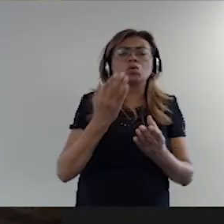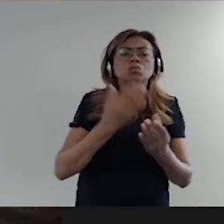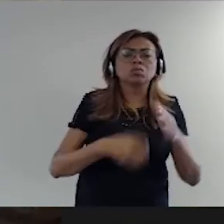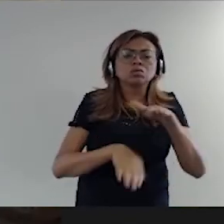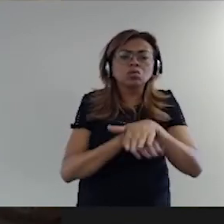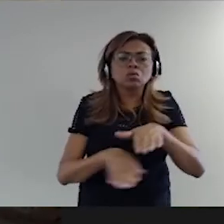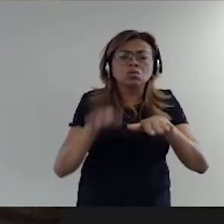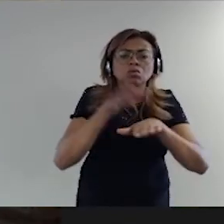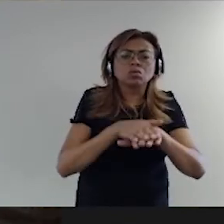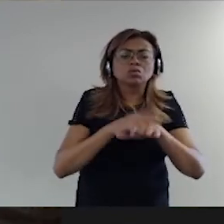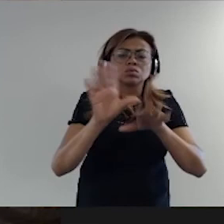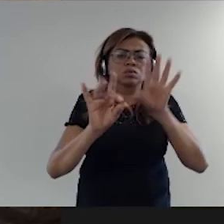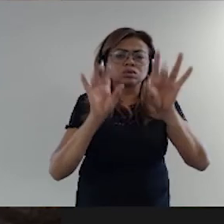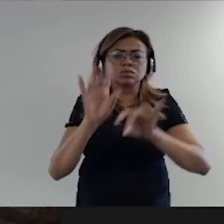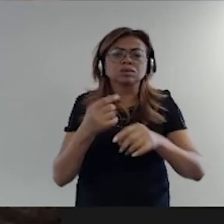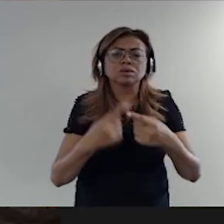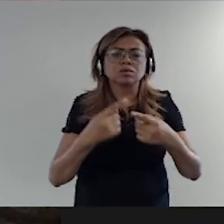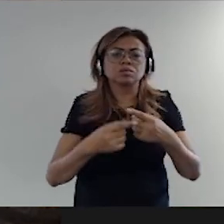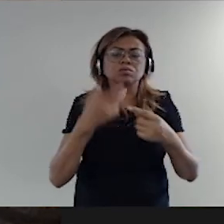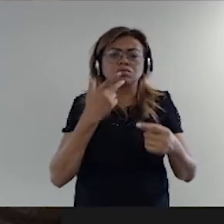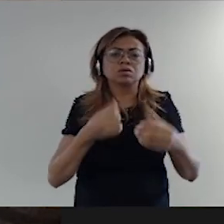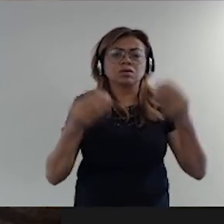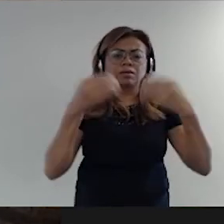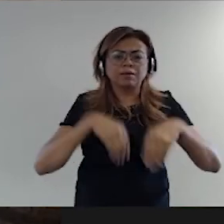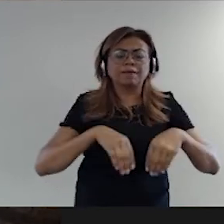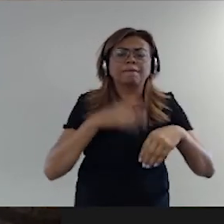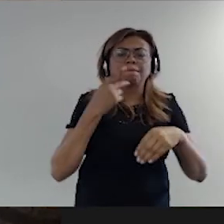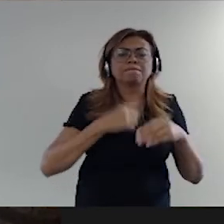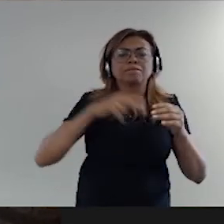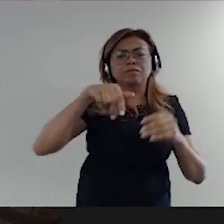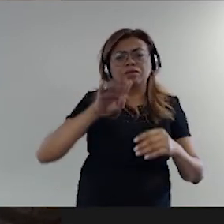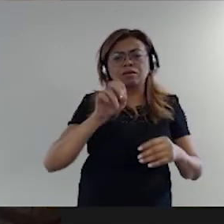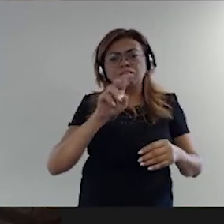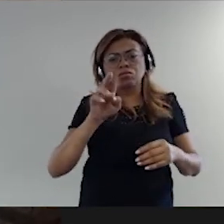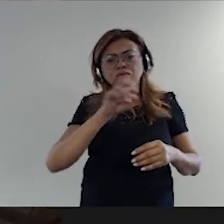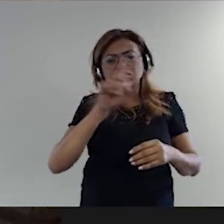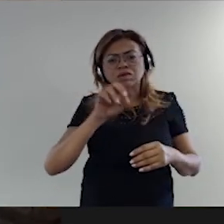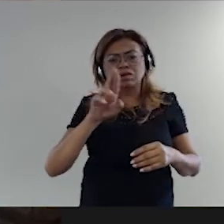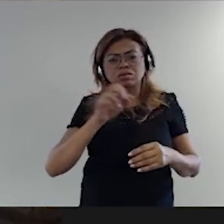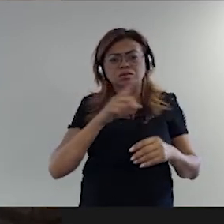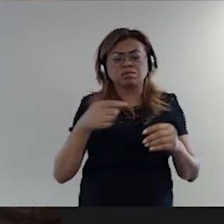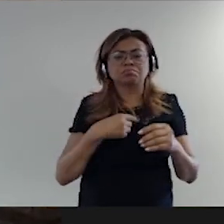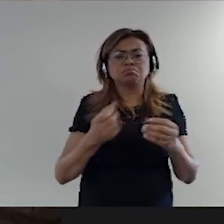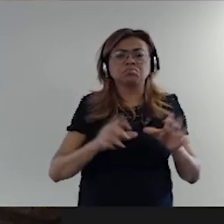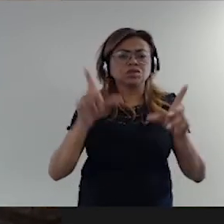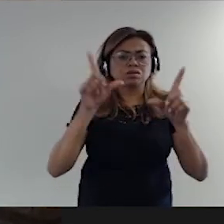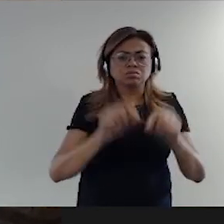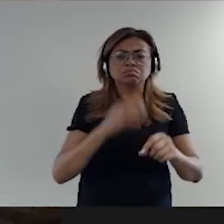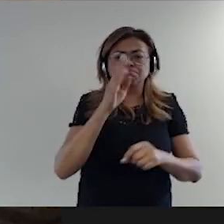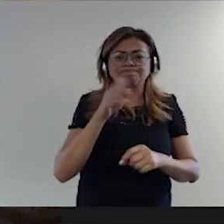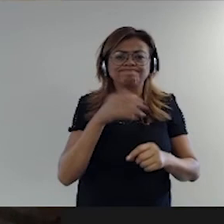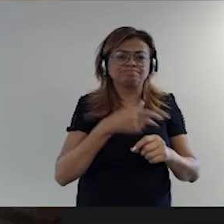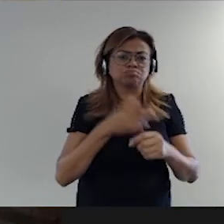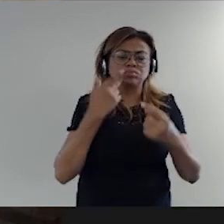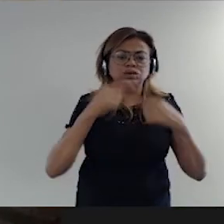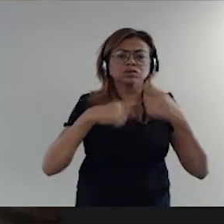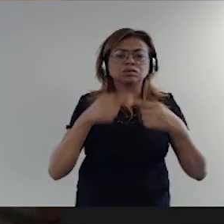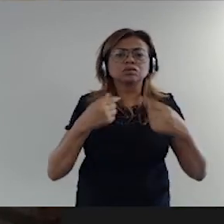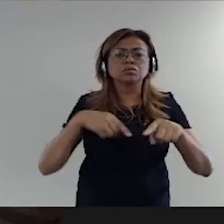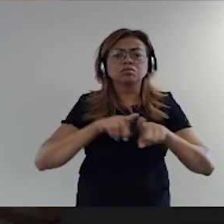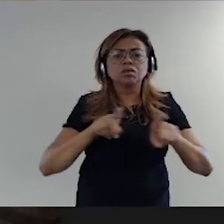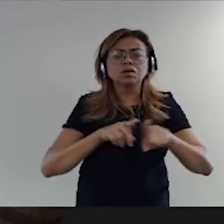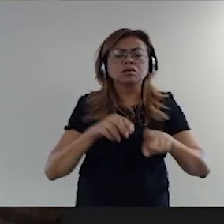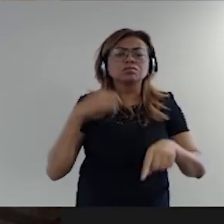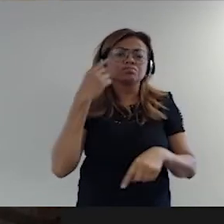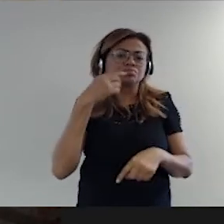recurso extraordinário, por ações de natureza revisional, por ações de natureza rescisória, mas o deputado Fábio Tradi, no relatório